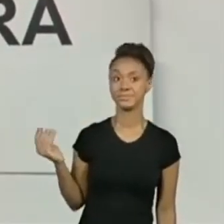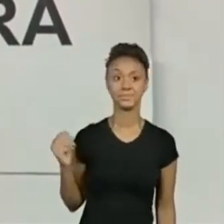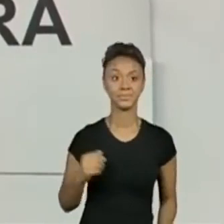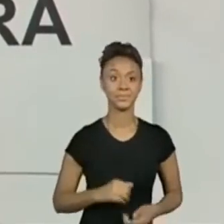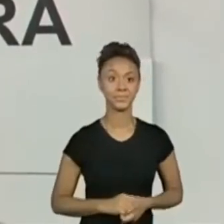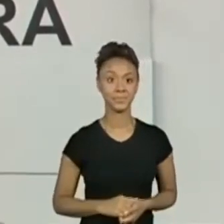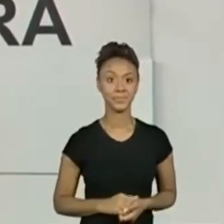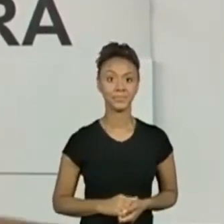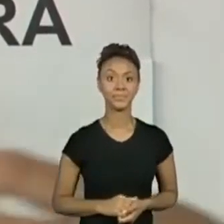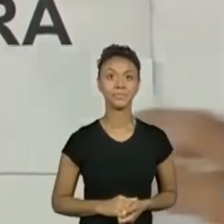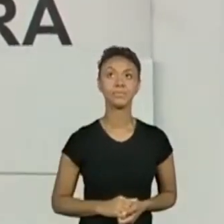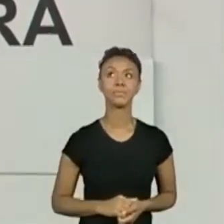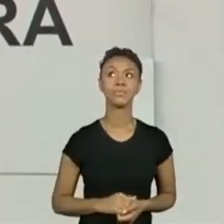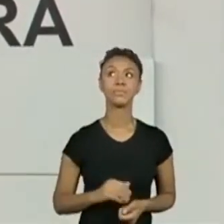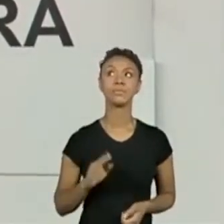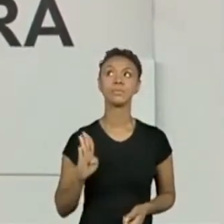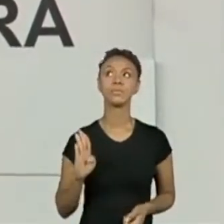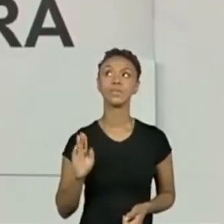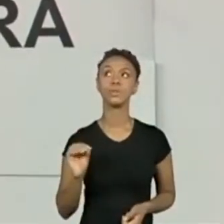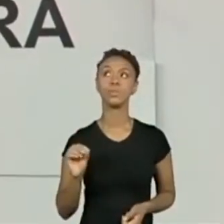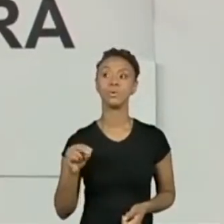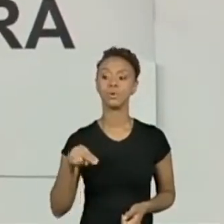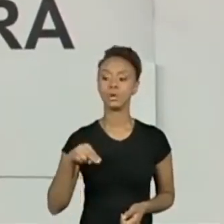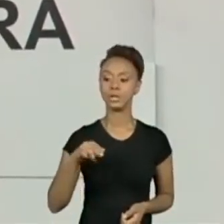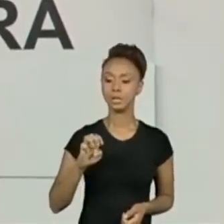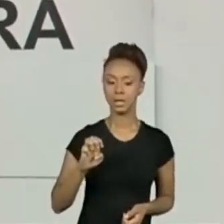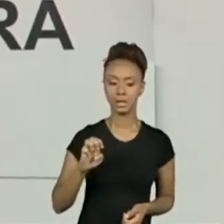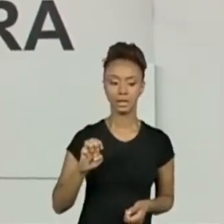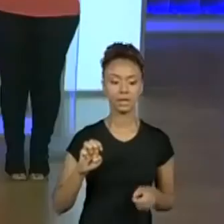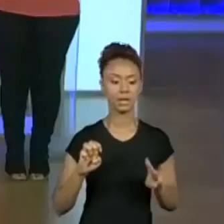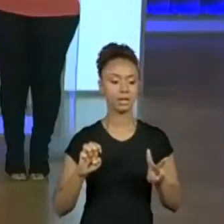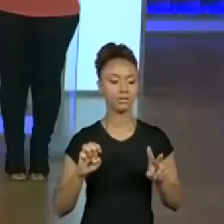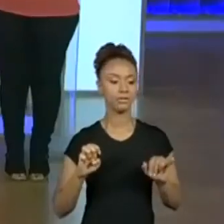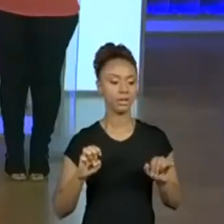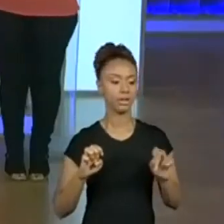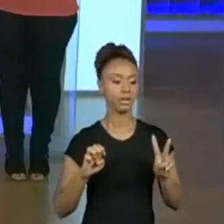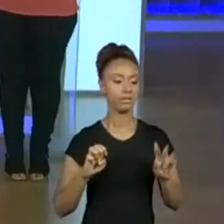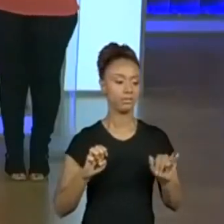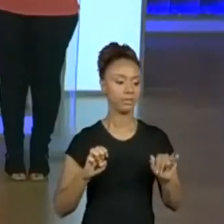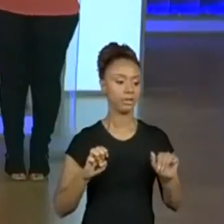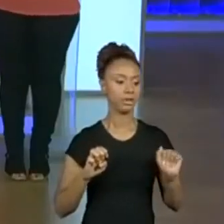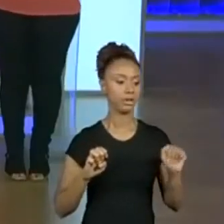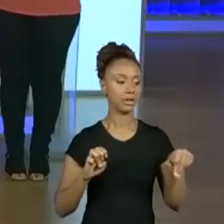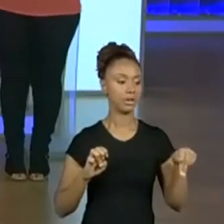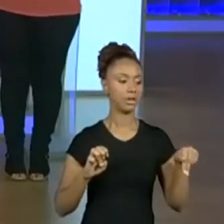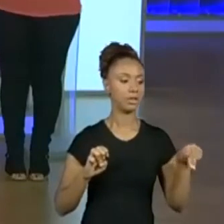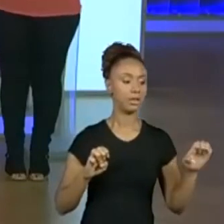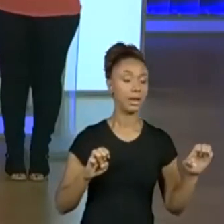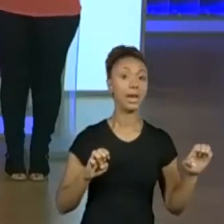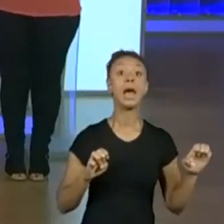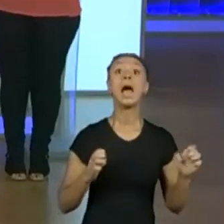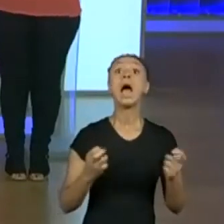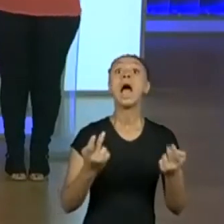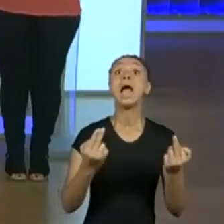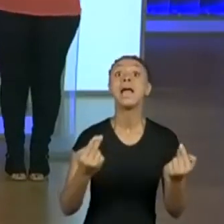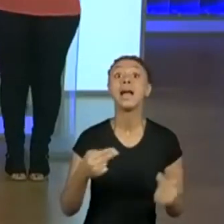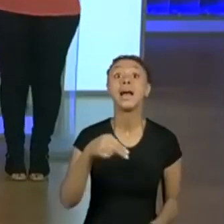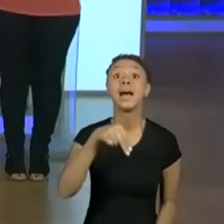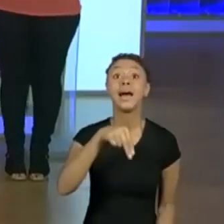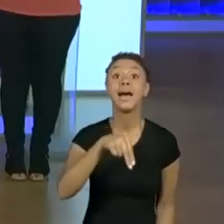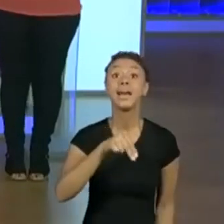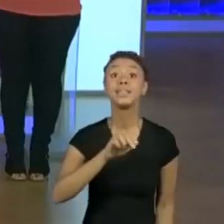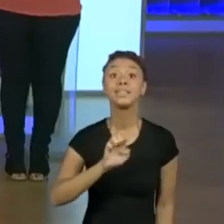Viviane, boné. Né. Olha, professora Vivi. Estão falando que sim, que é o né do neve, que a gente do escreveu neve. Branca